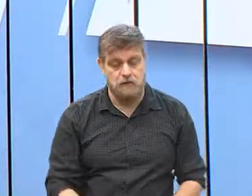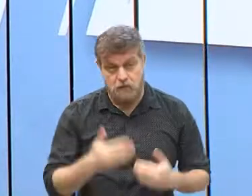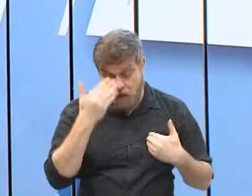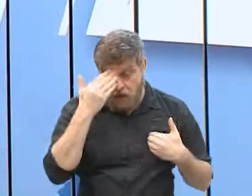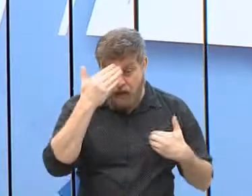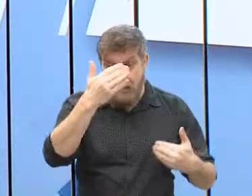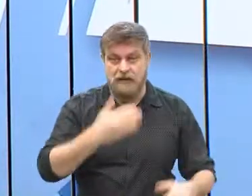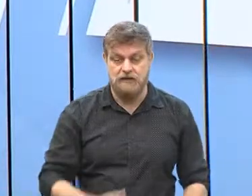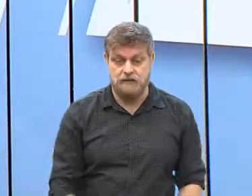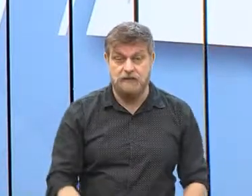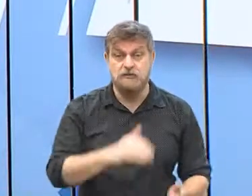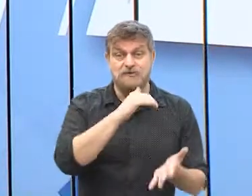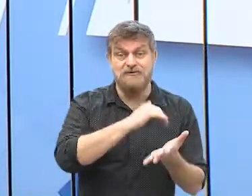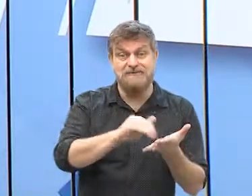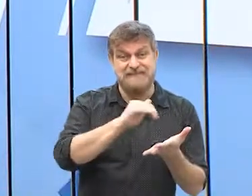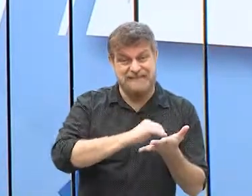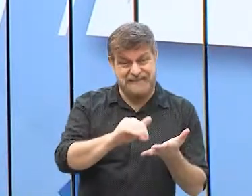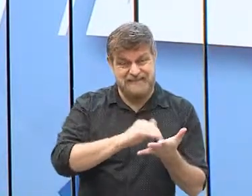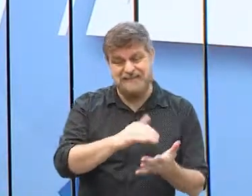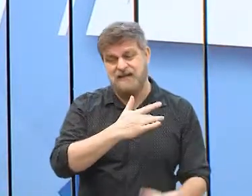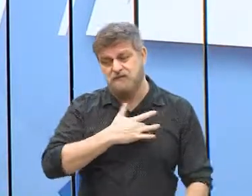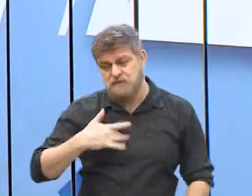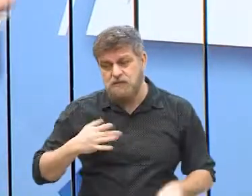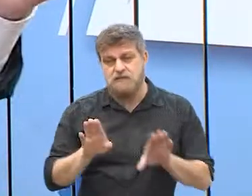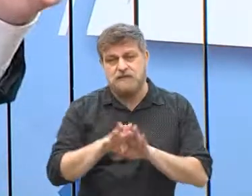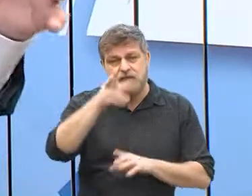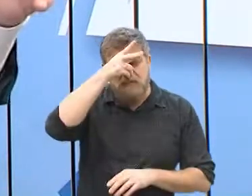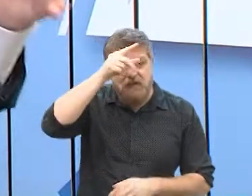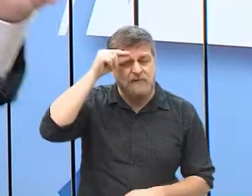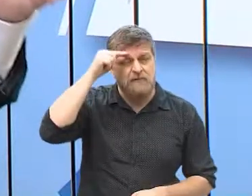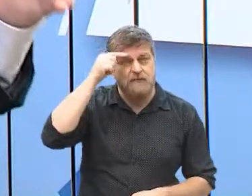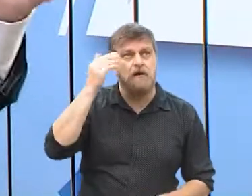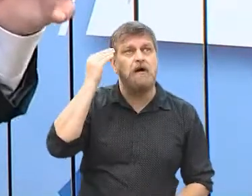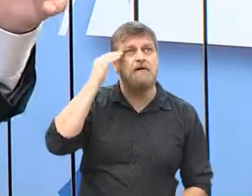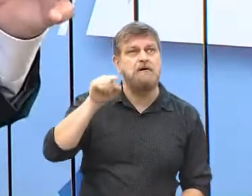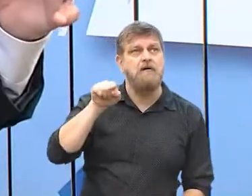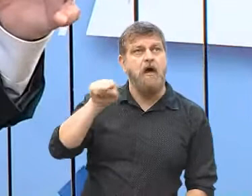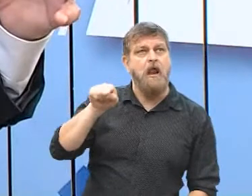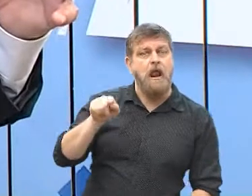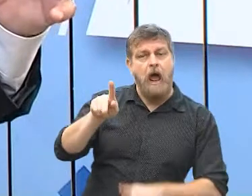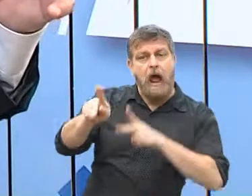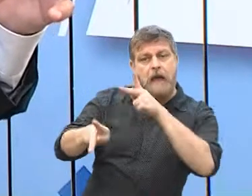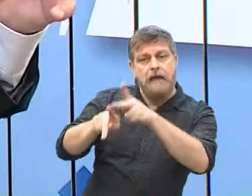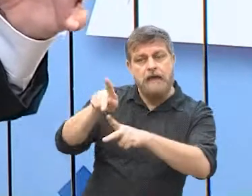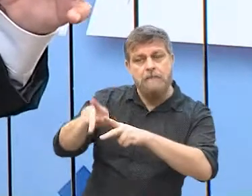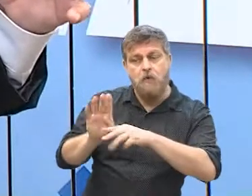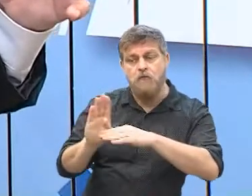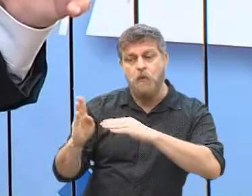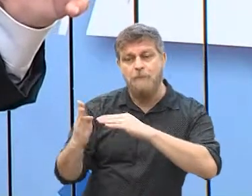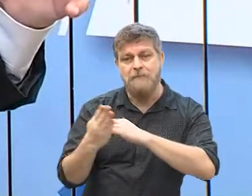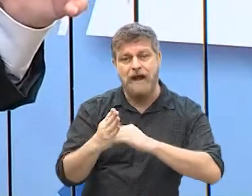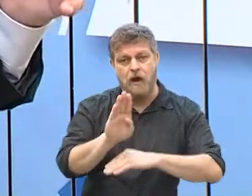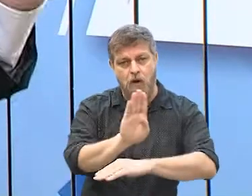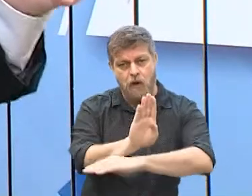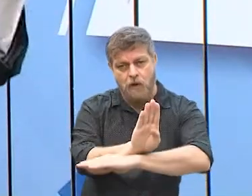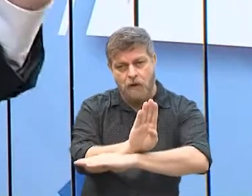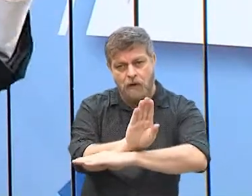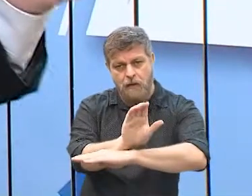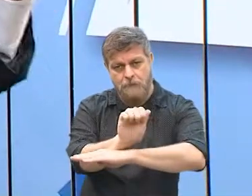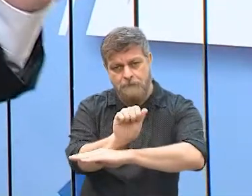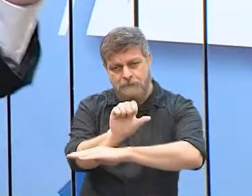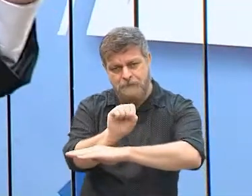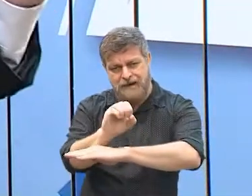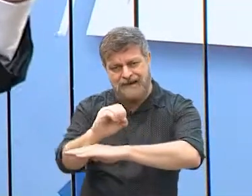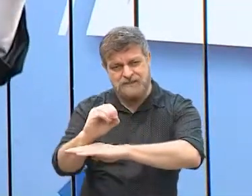secretário Carmen, do próprio prefeito Jonas, que entendeu que aquela população do Bassoli já vem